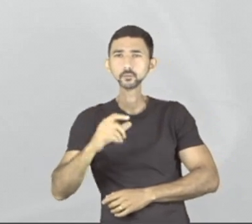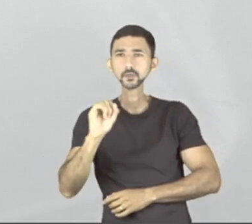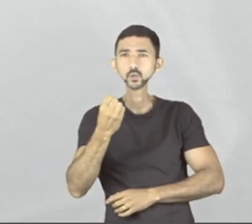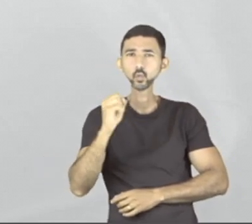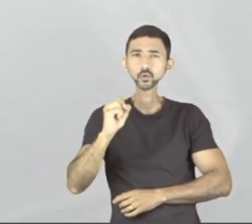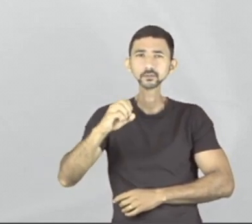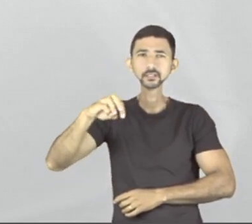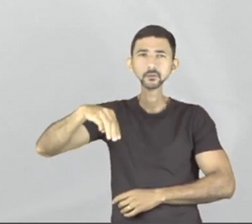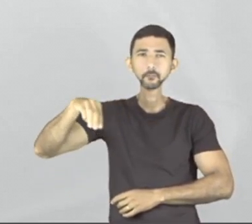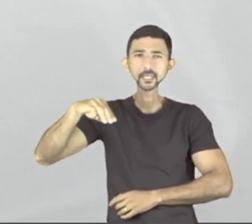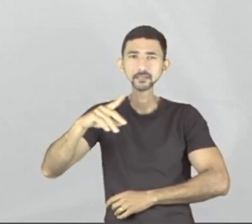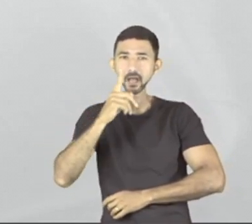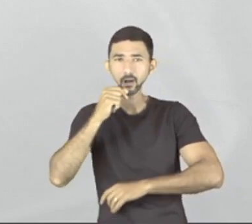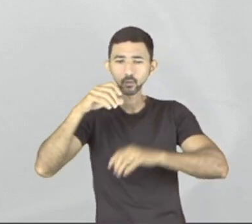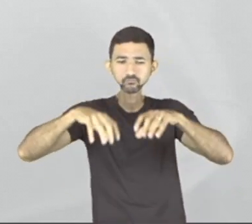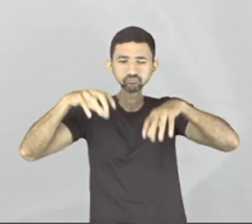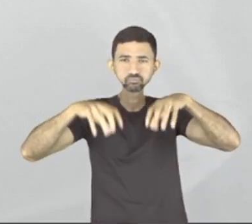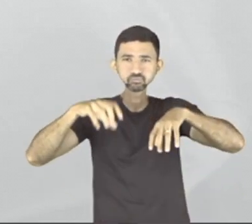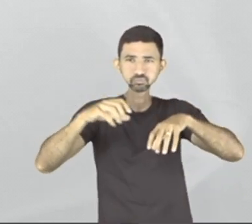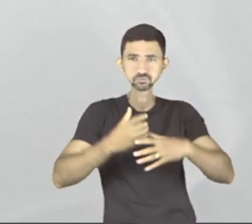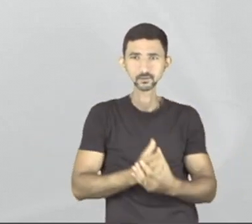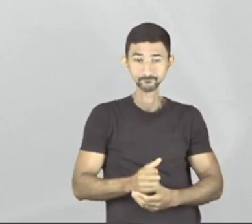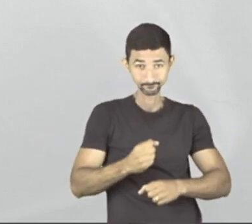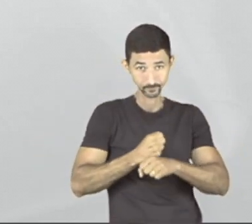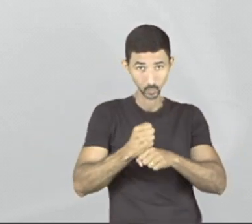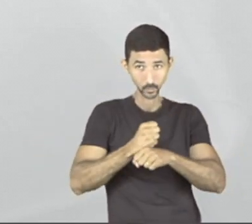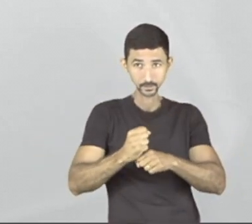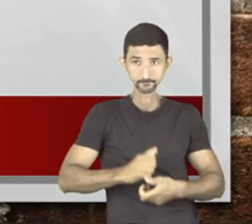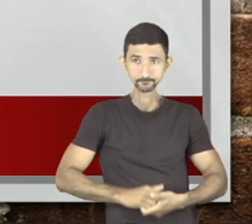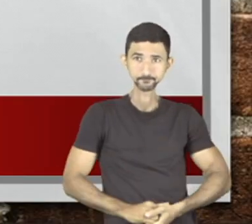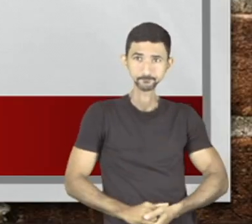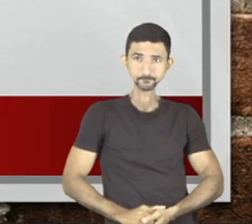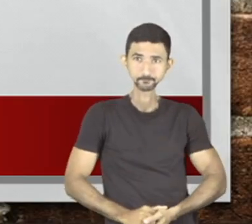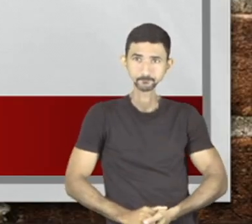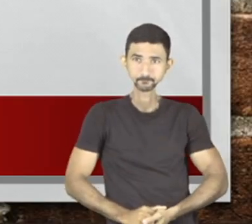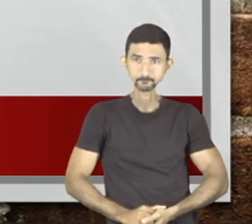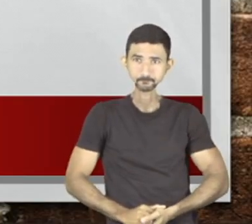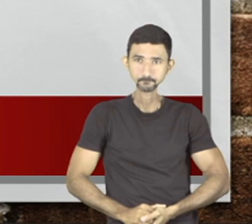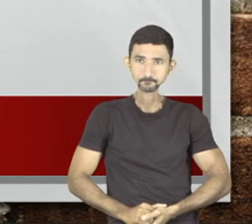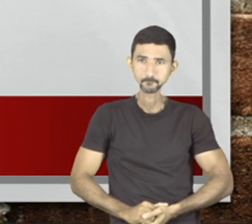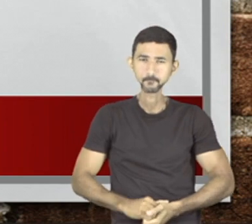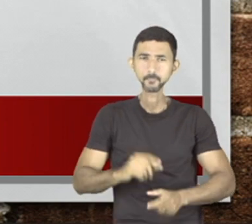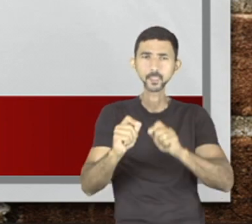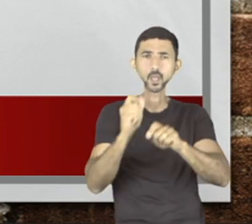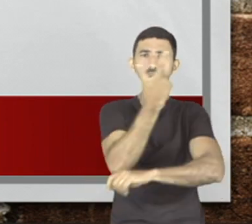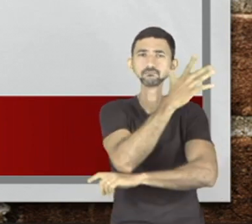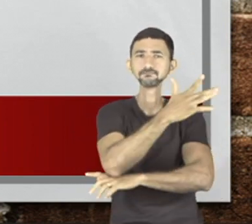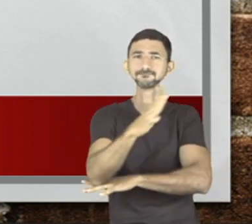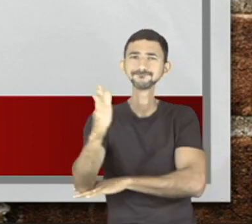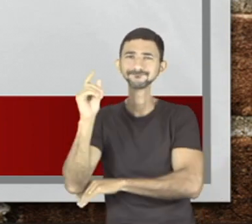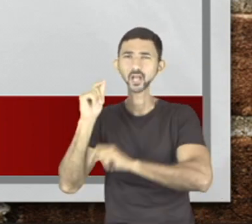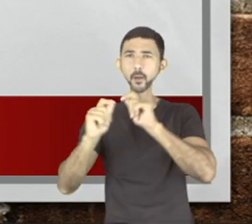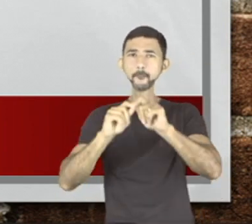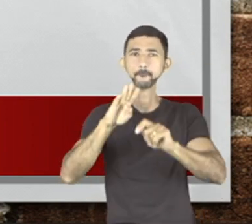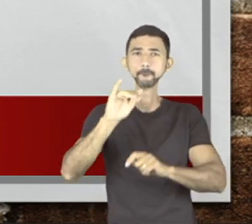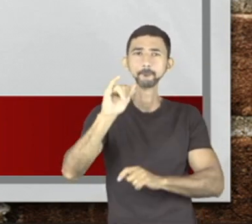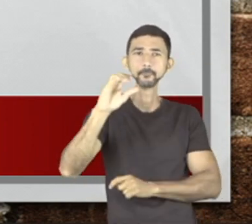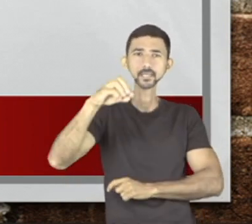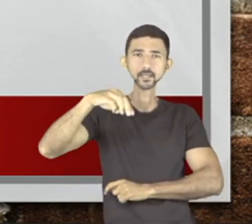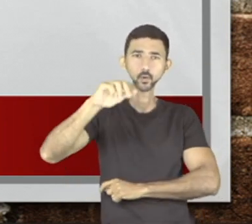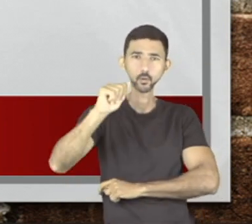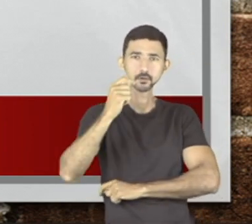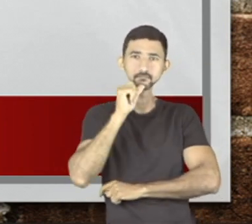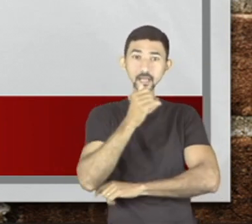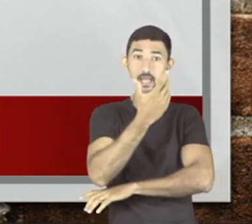2.800 milímetros ao ano. Vamos falar agora um pouquinho sobre os biomas do Pará. Aqui, né, a